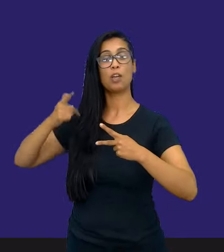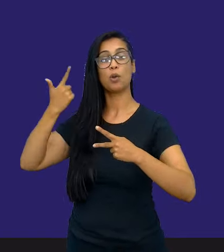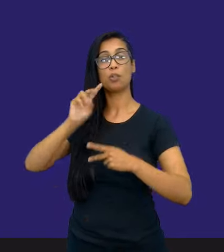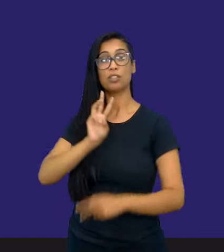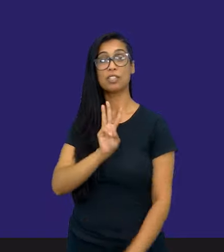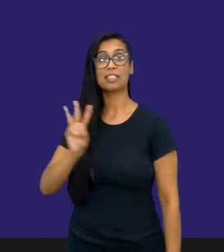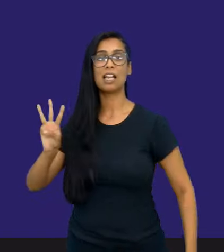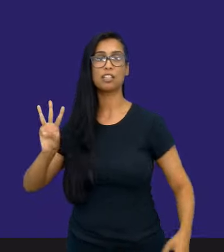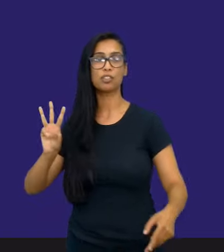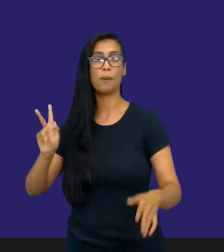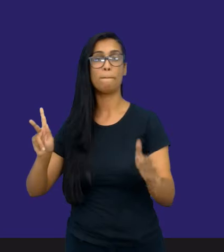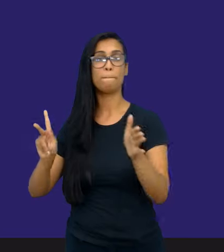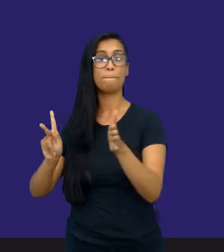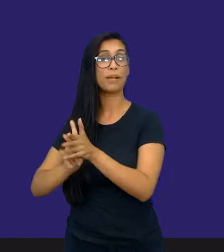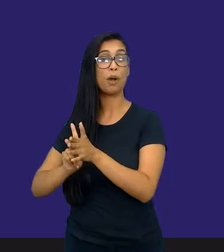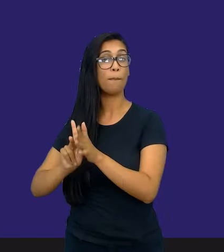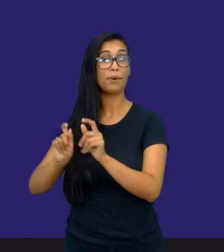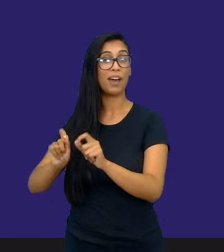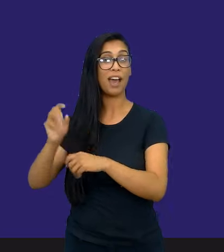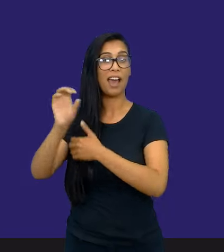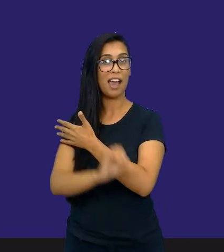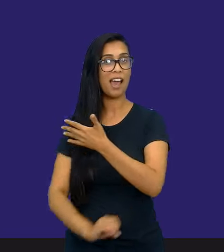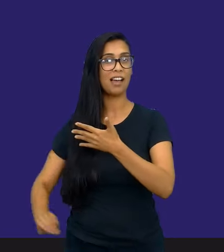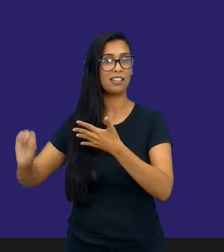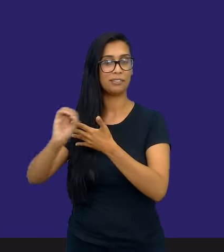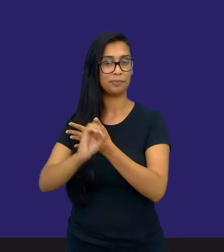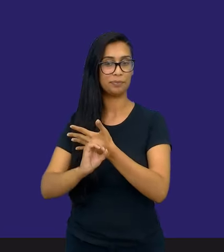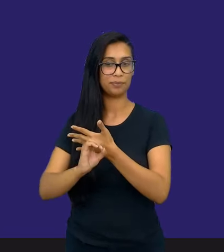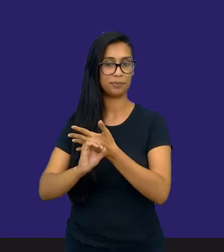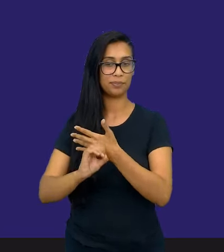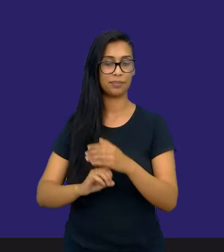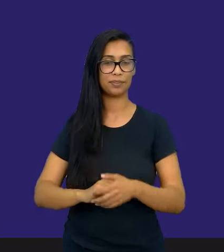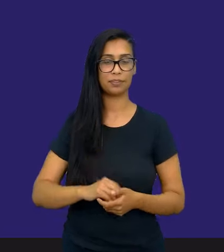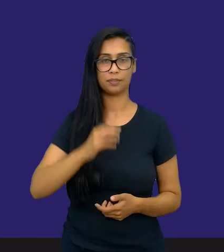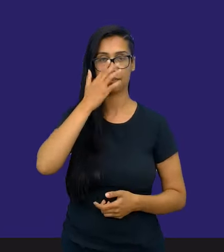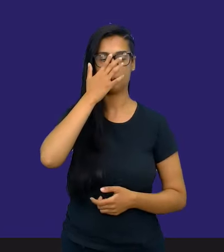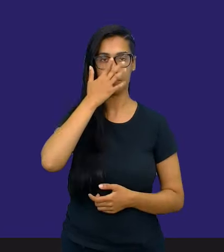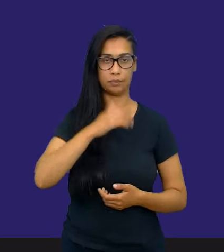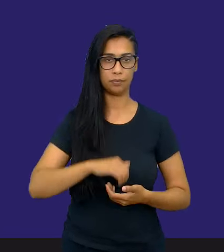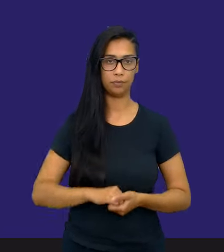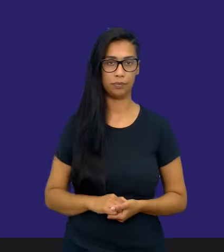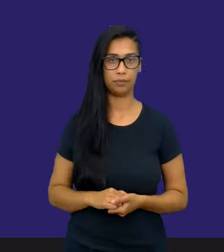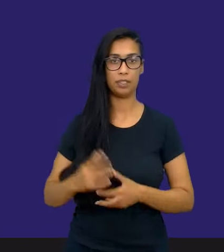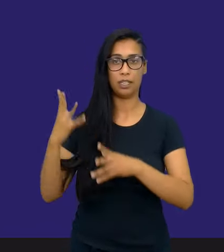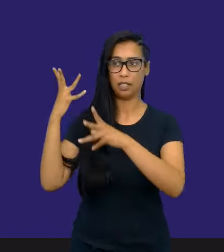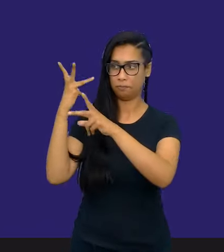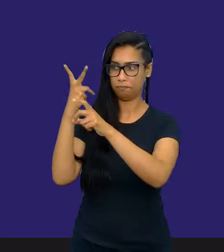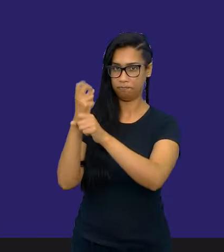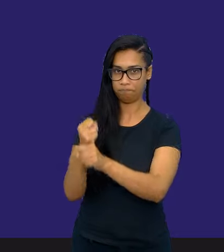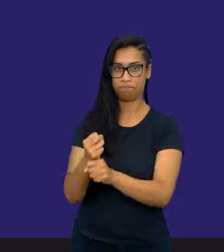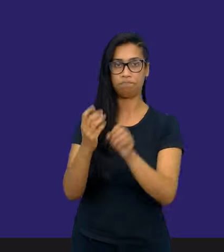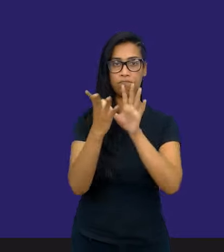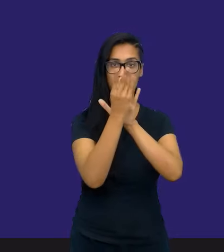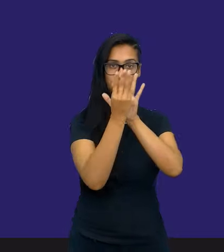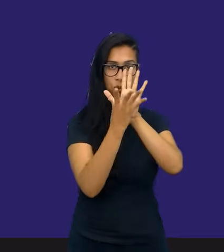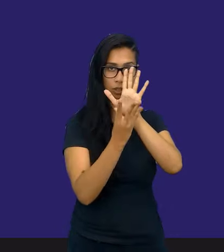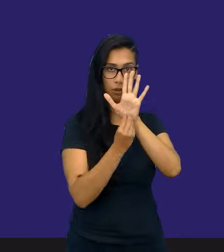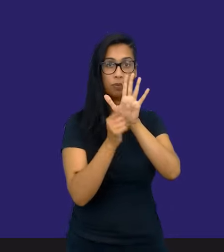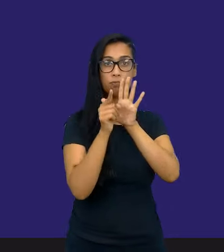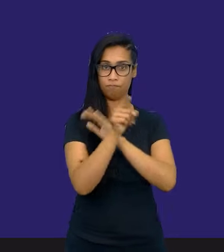da EFAP, ok? E além disso, a retomada do conteúdo dessa transmissão pode ser